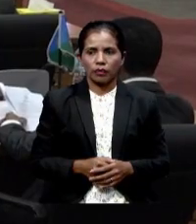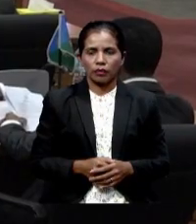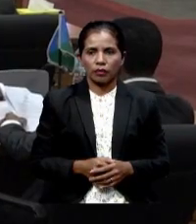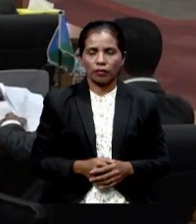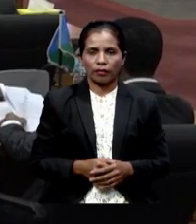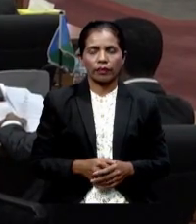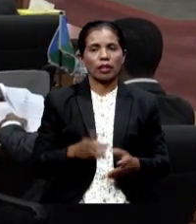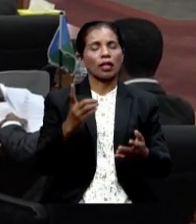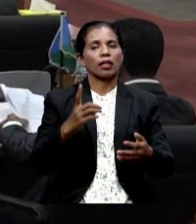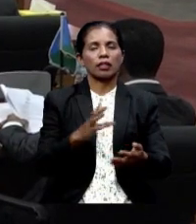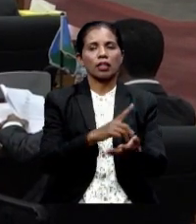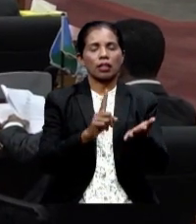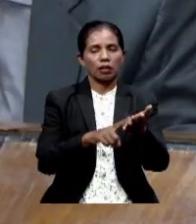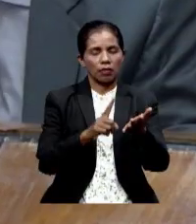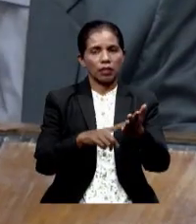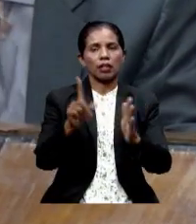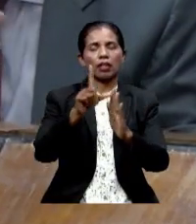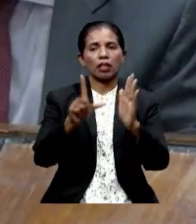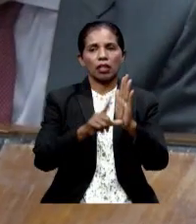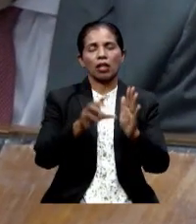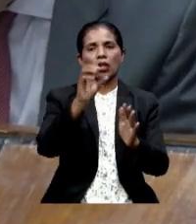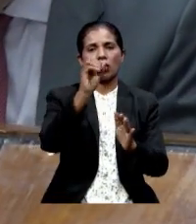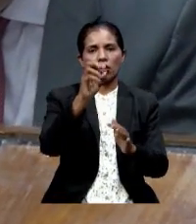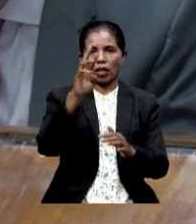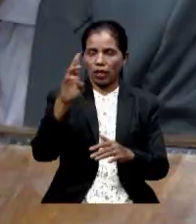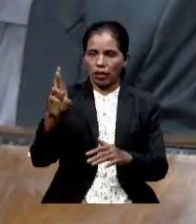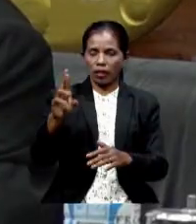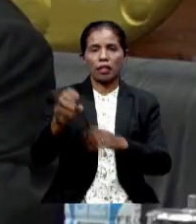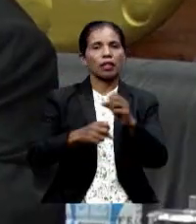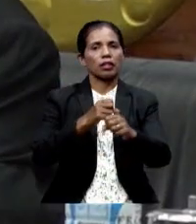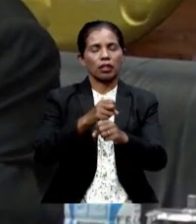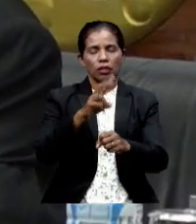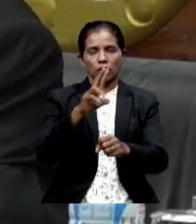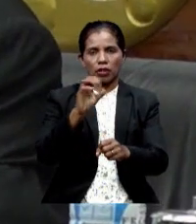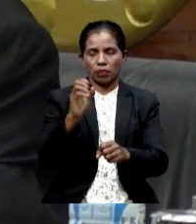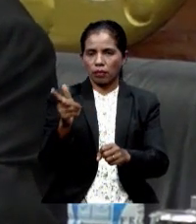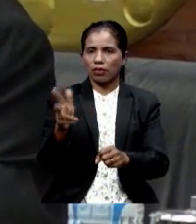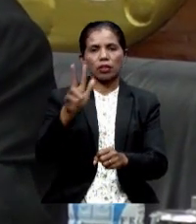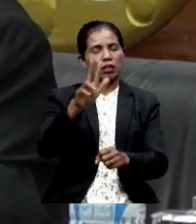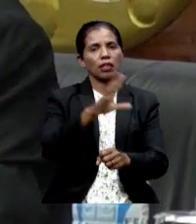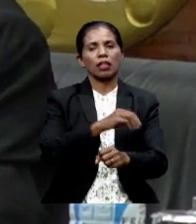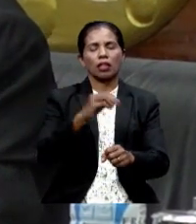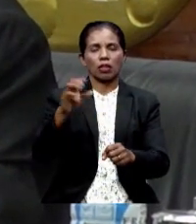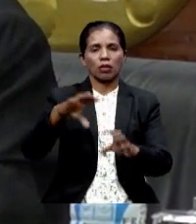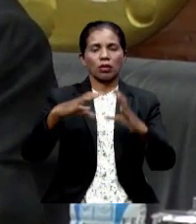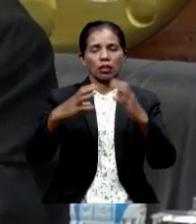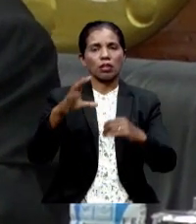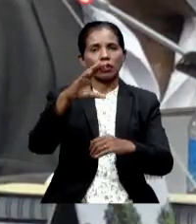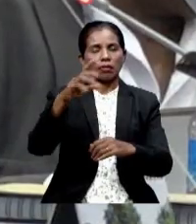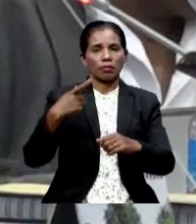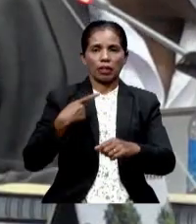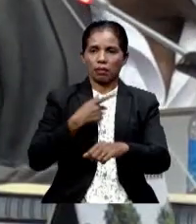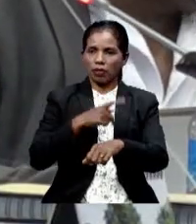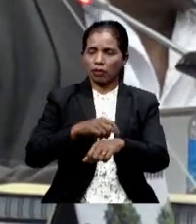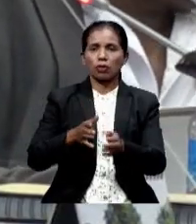Iha debate generalidade lei orçamento retificativo tina rihun rua ruanulu resintolu, Comissão C Parlamento Nacional,